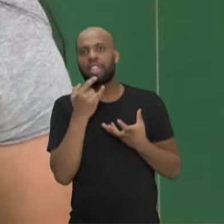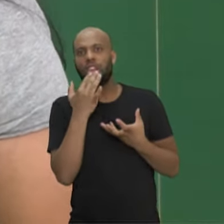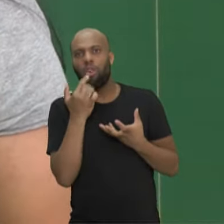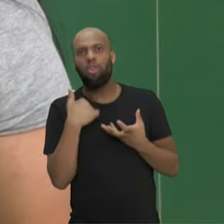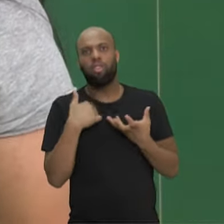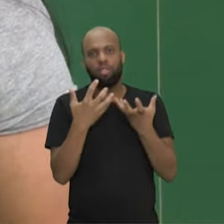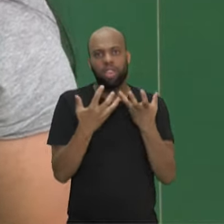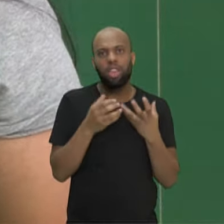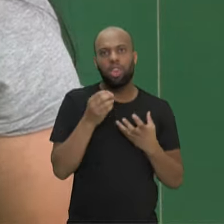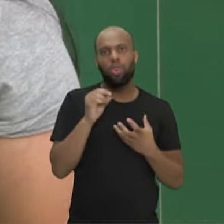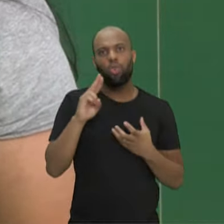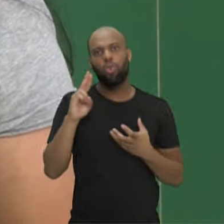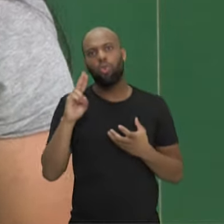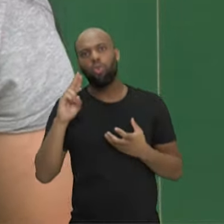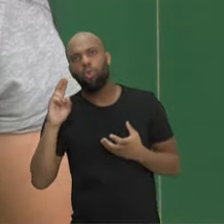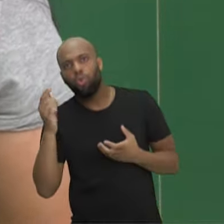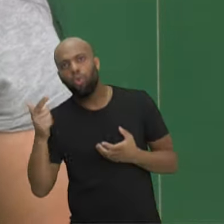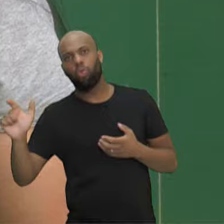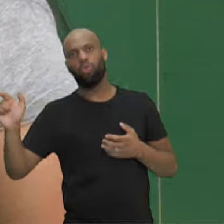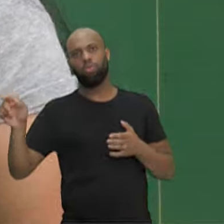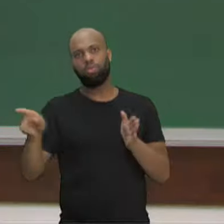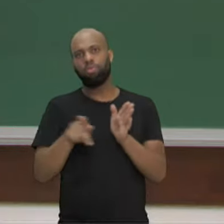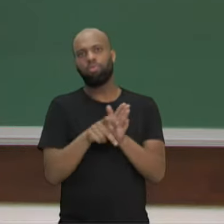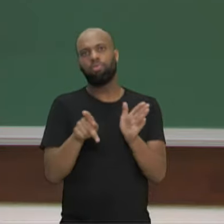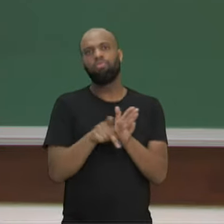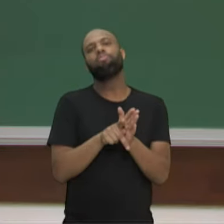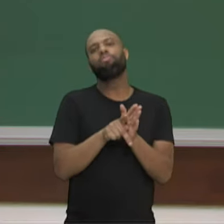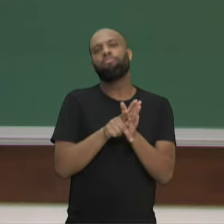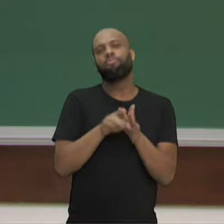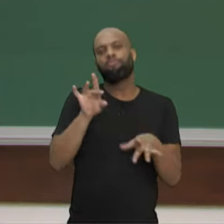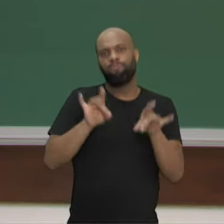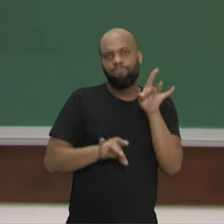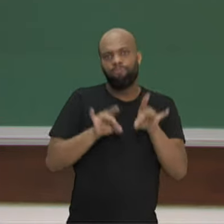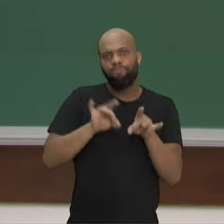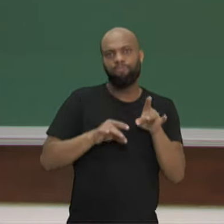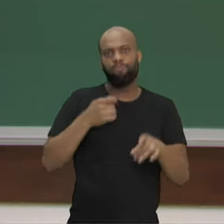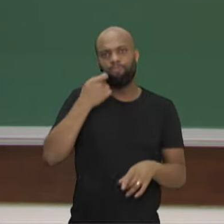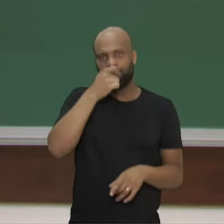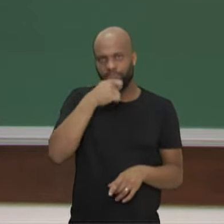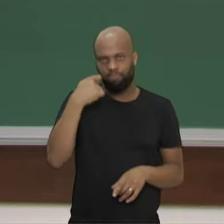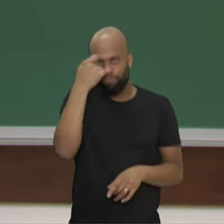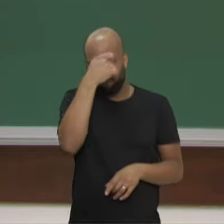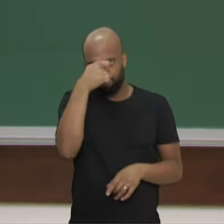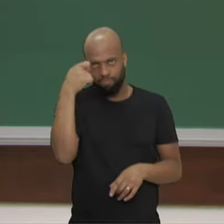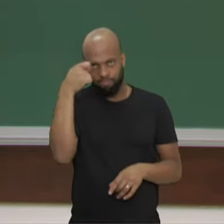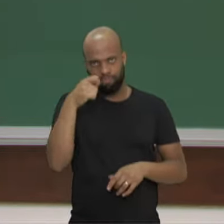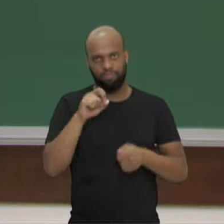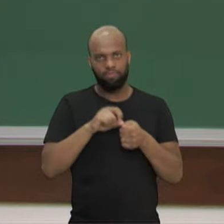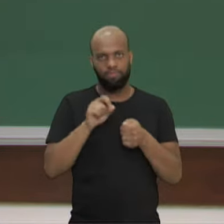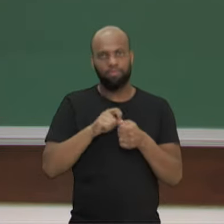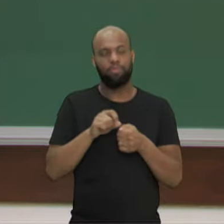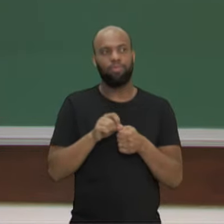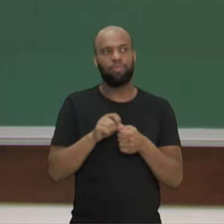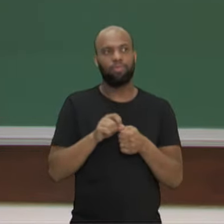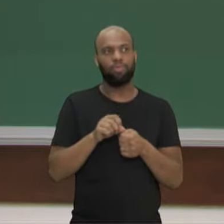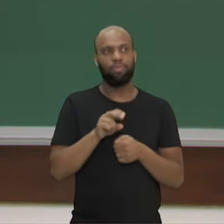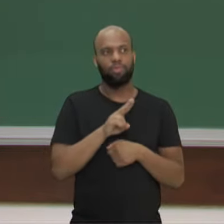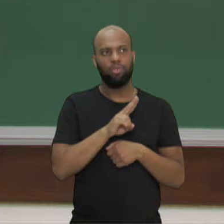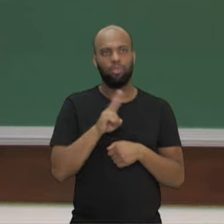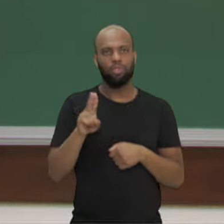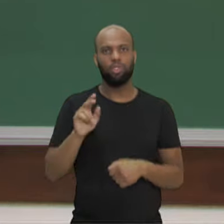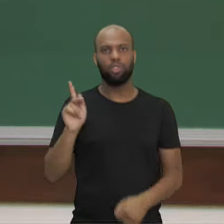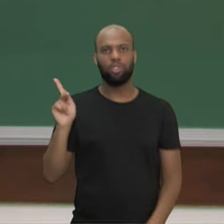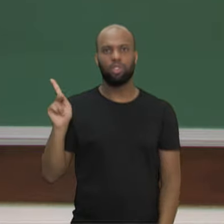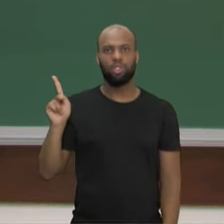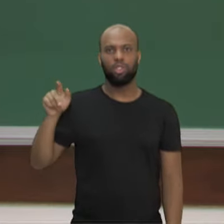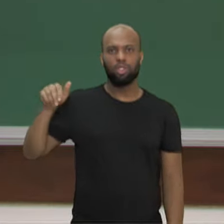cor da pele, enfim, vou testar essas cores e passar e criar a minha maquiagem teatral, tá? Então, isso aqui se chama pancake,